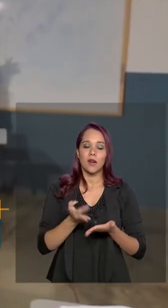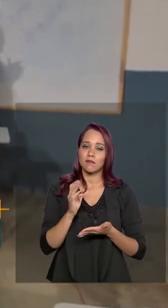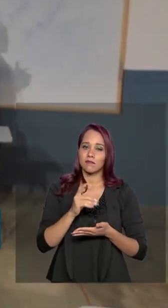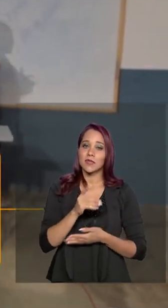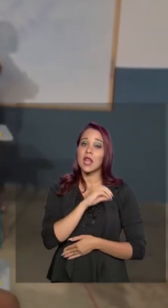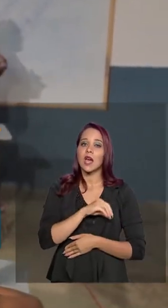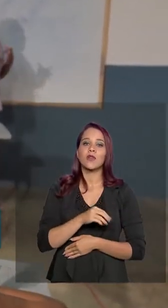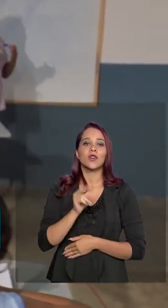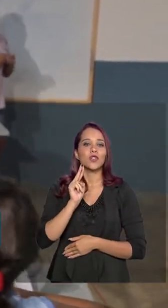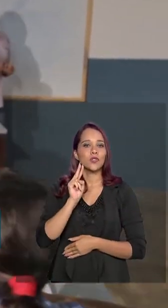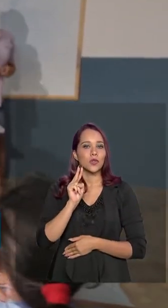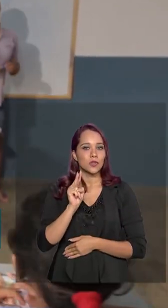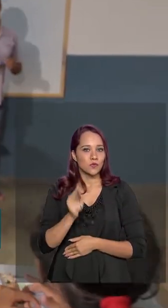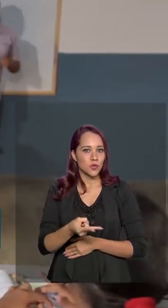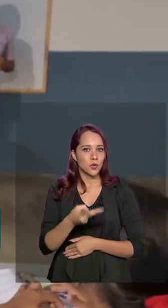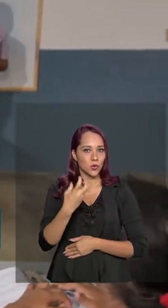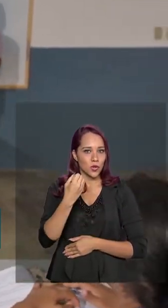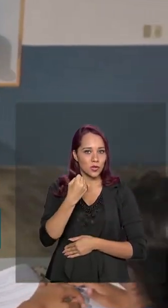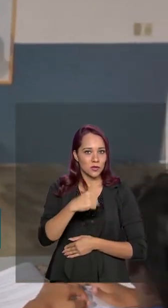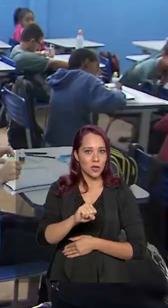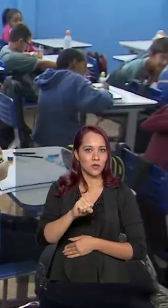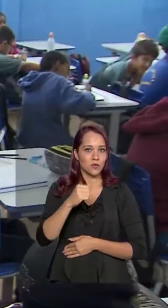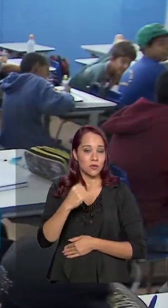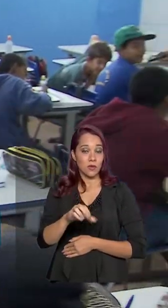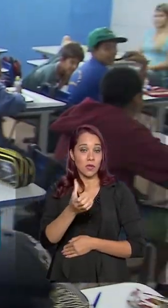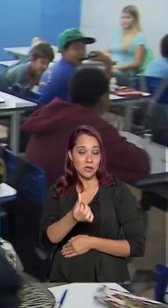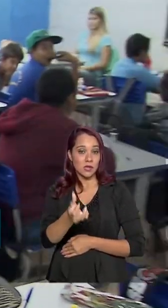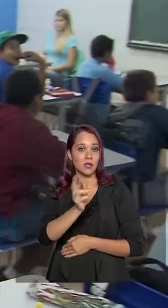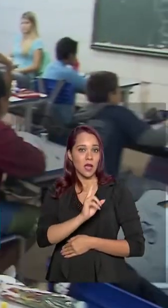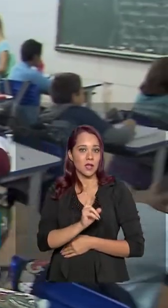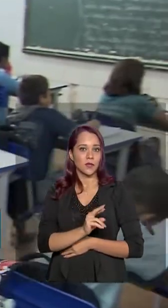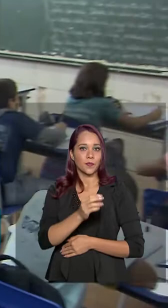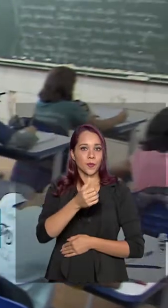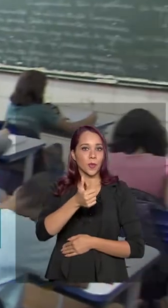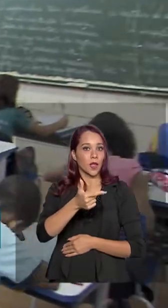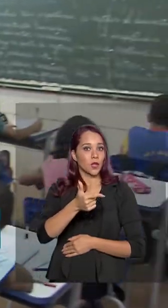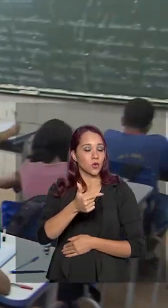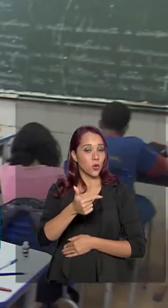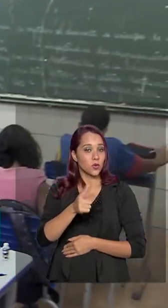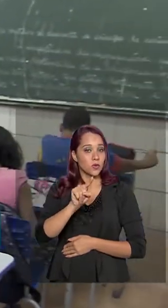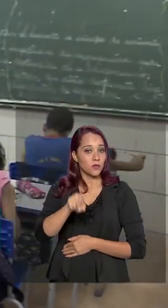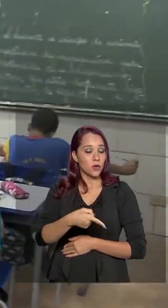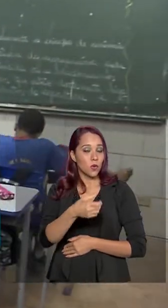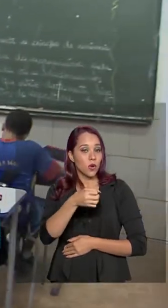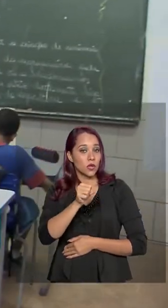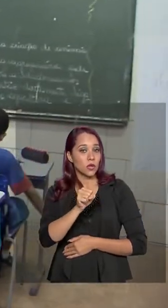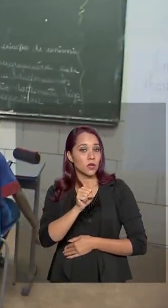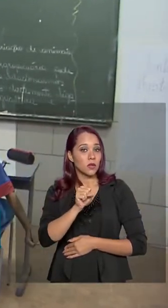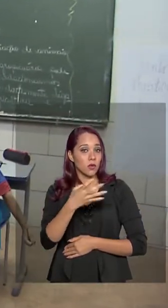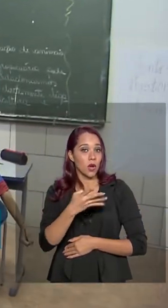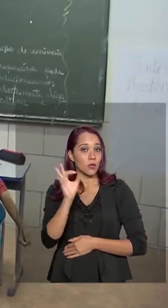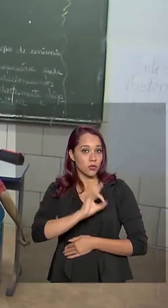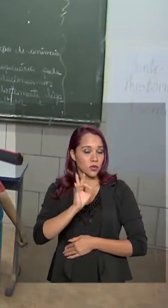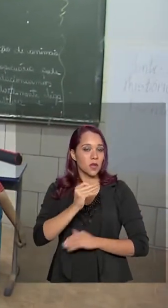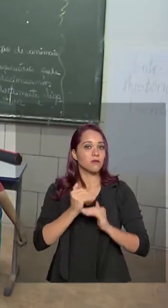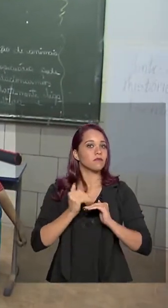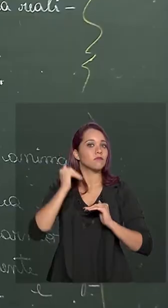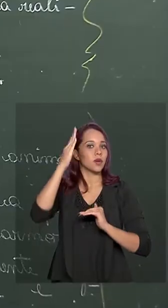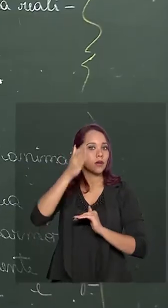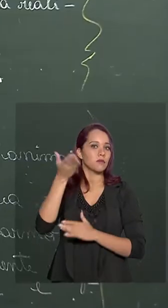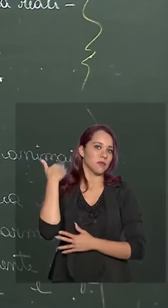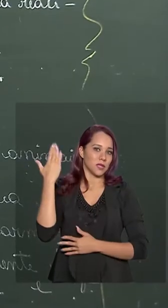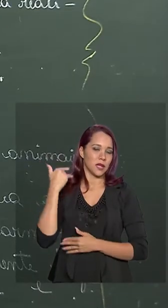de R$ 2.886, 12,84% a mais que o valor anterior.